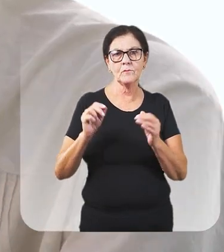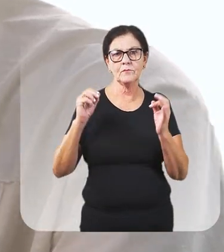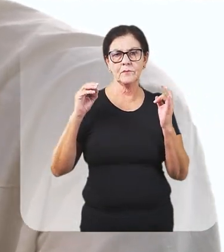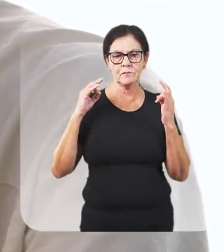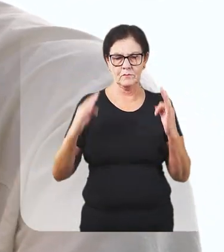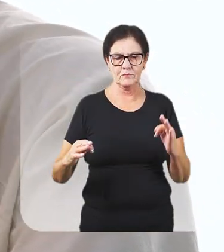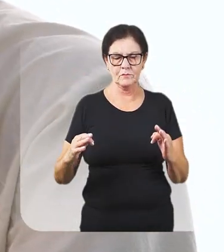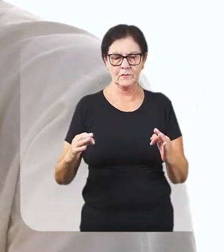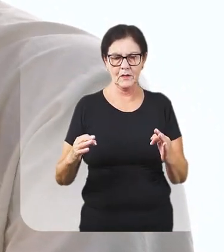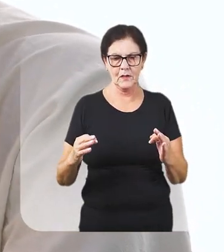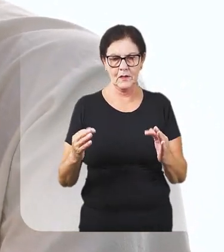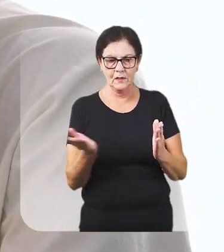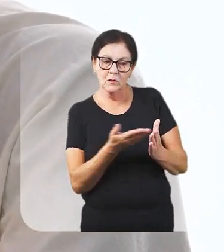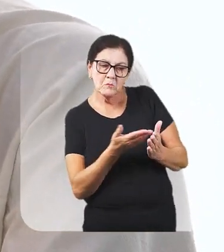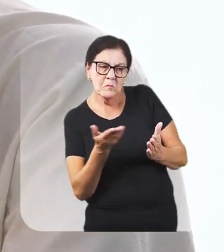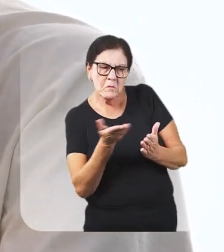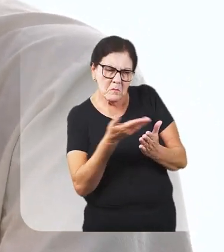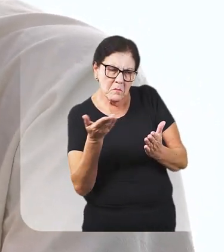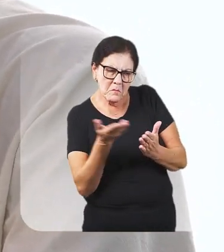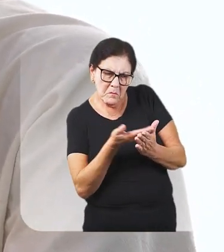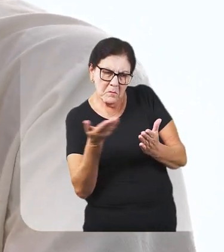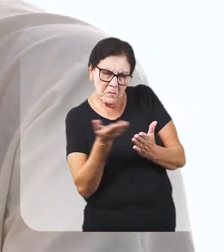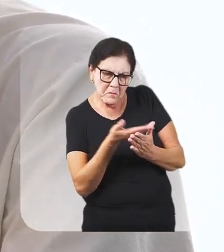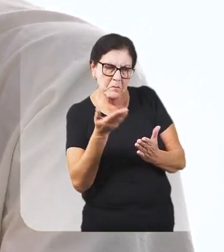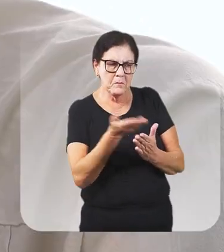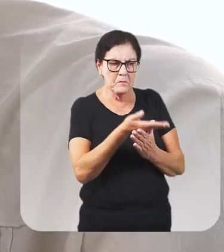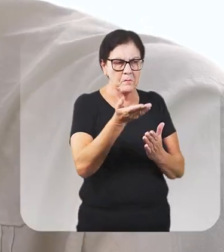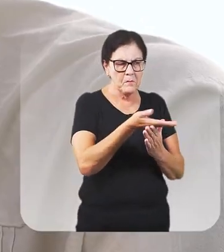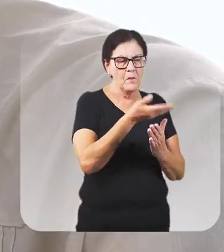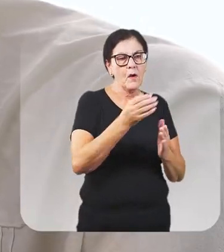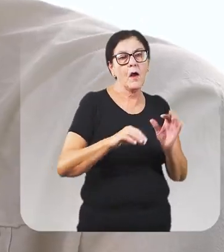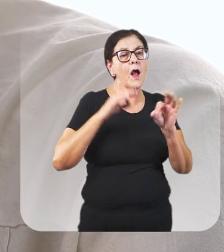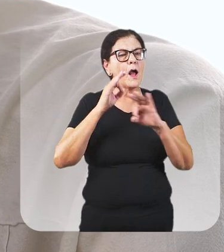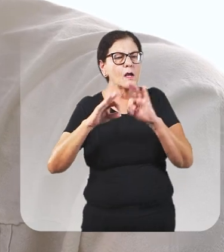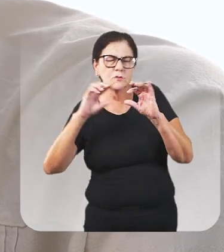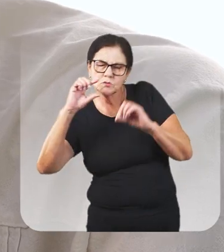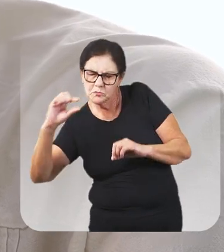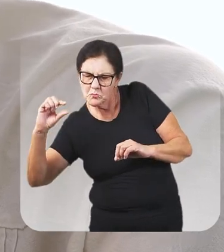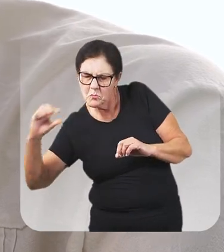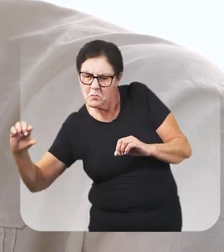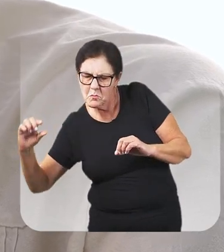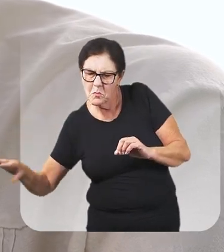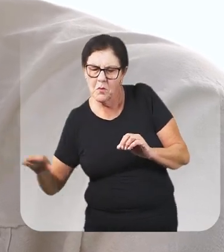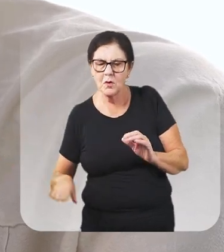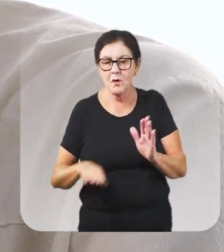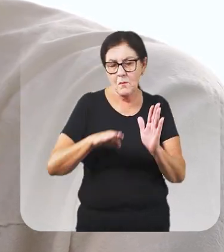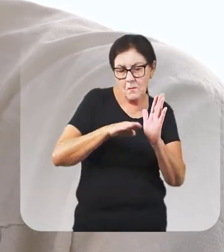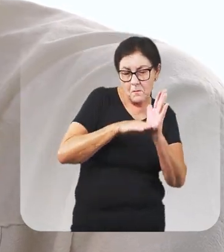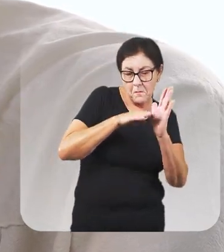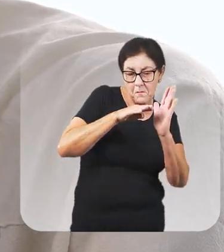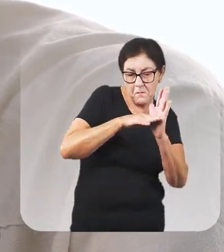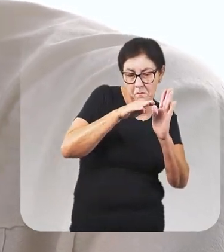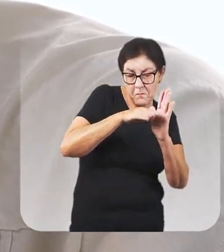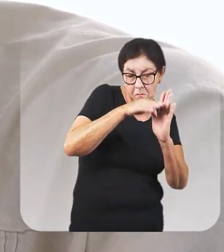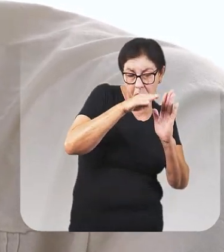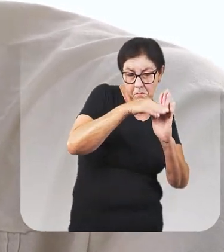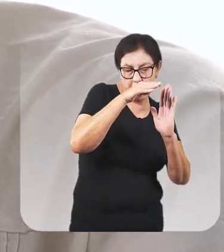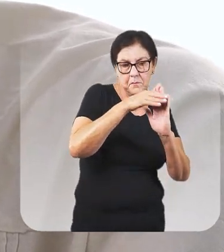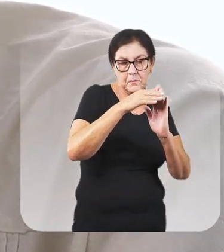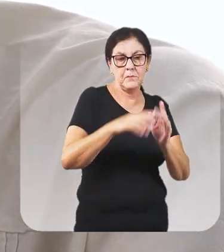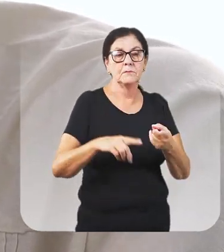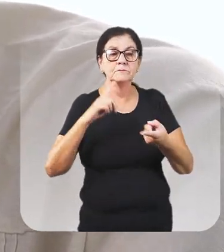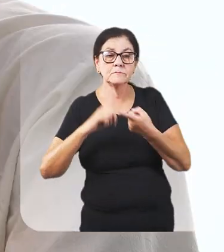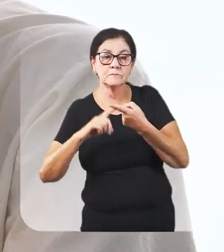a rebelião foi, de certa forma, limitada. Era para ser uma rebelião da guarnição do Rio de Janeiro. Acabaram se levantando apenas a Escola de Aviação e o